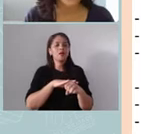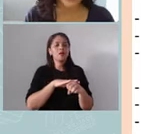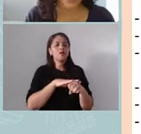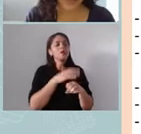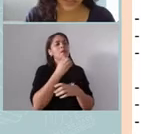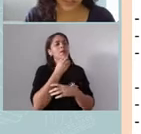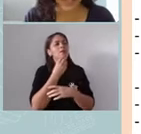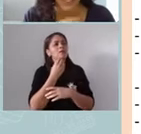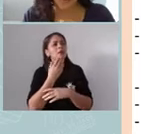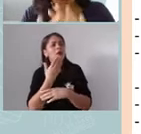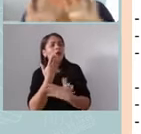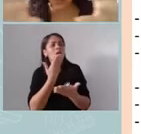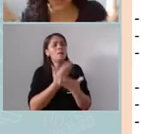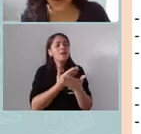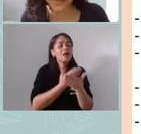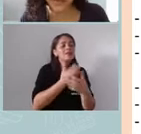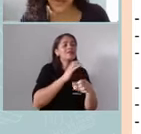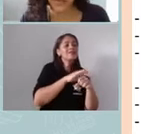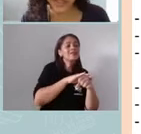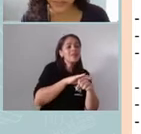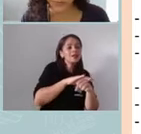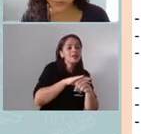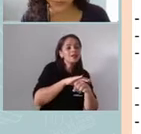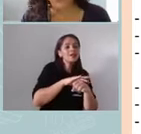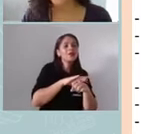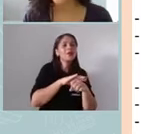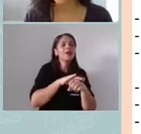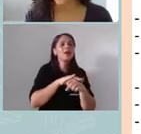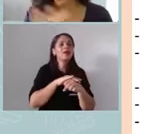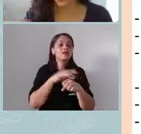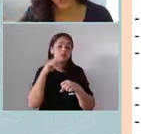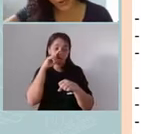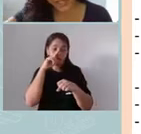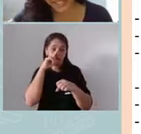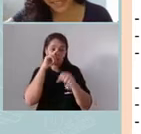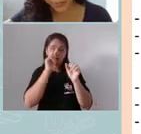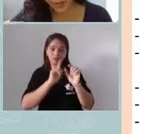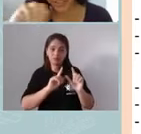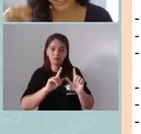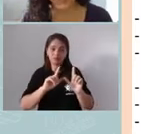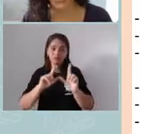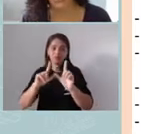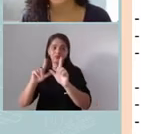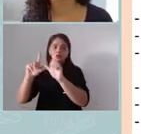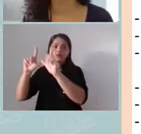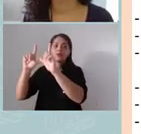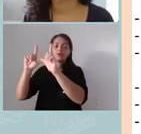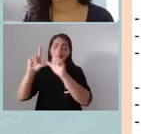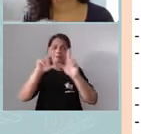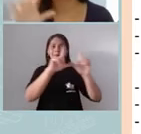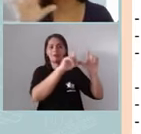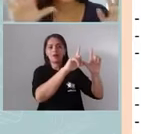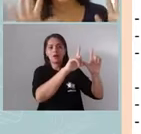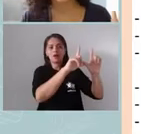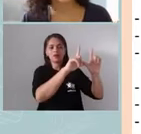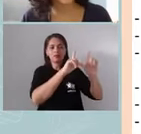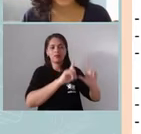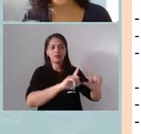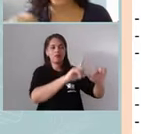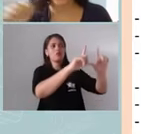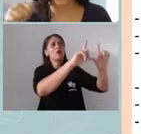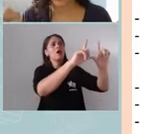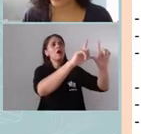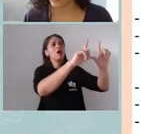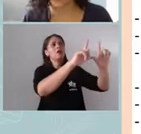questão das doenças infecciosas é produzir um quadro como esse, ó. Eu coloquei esse exemplo aqui, que eu achei, mas aí vocês podem produzir